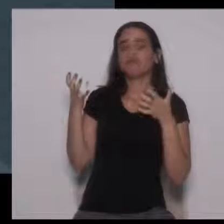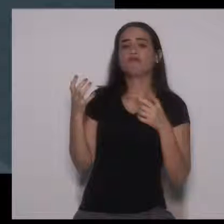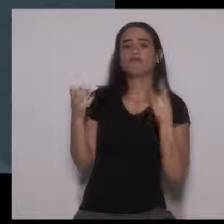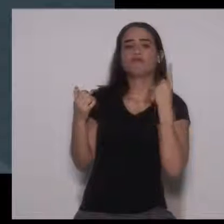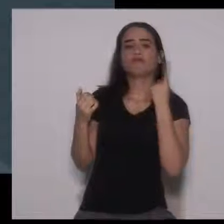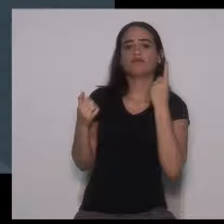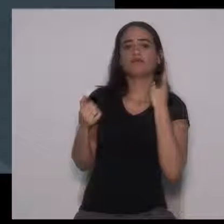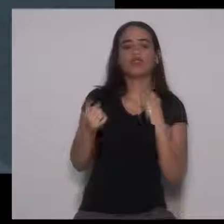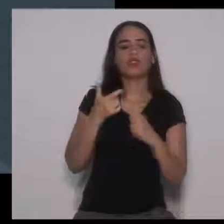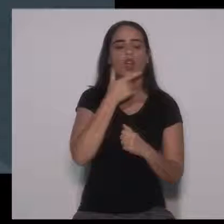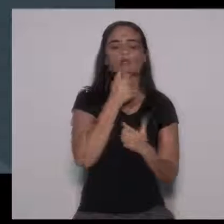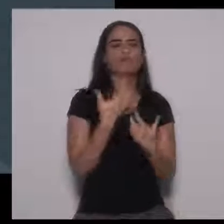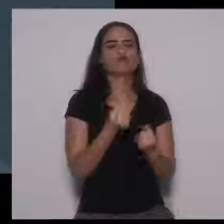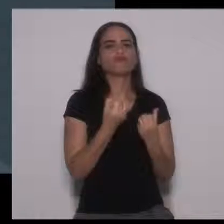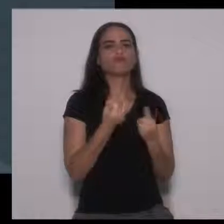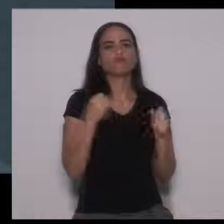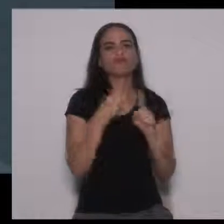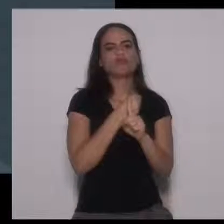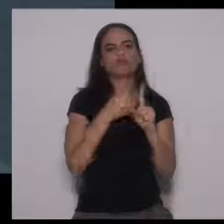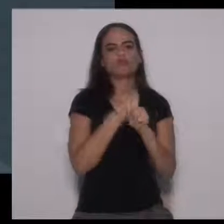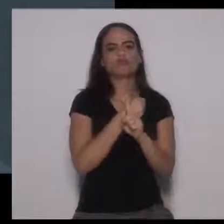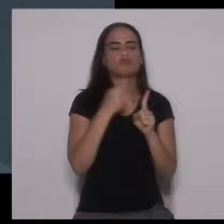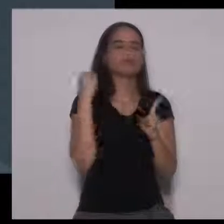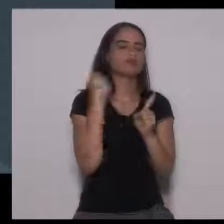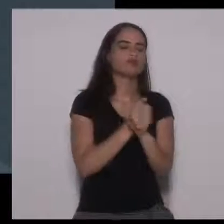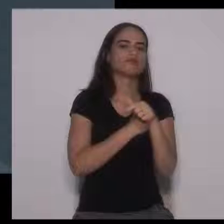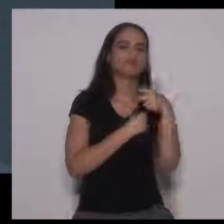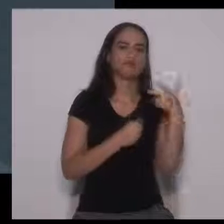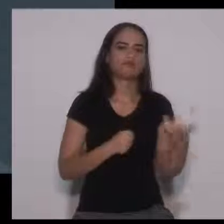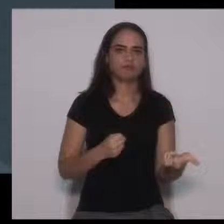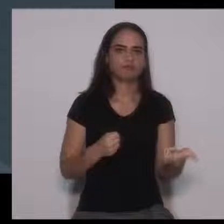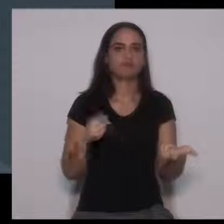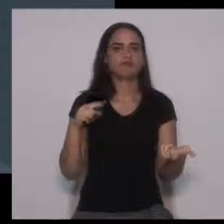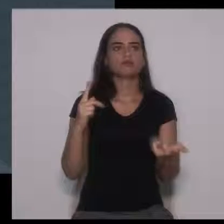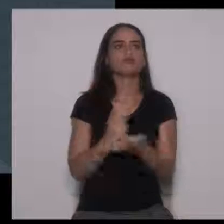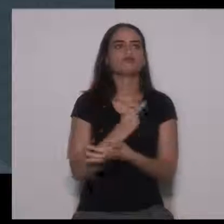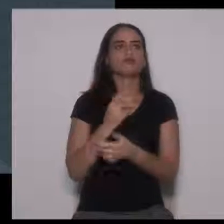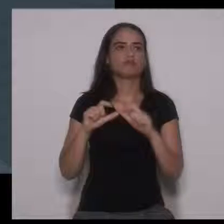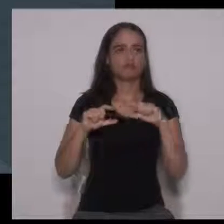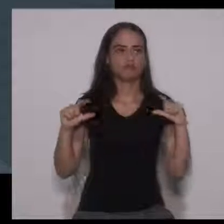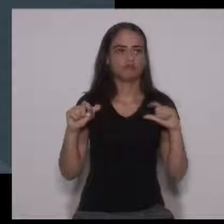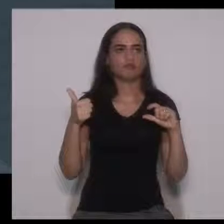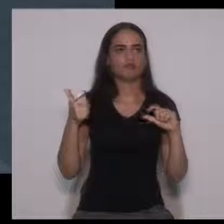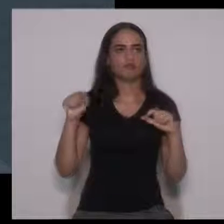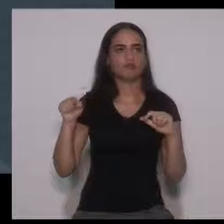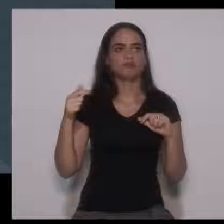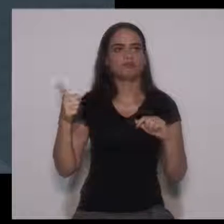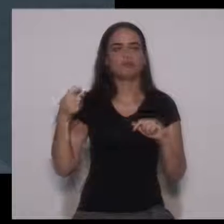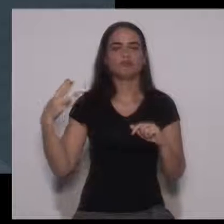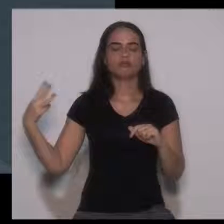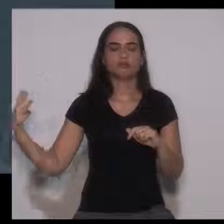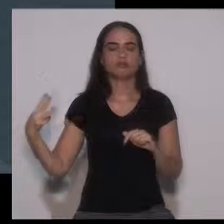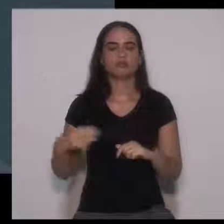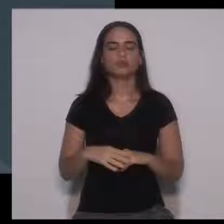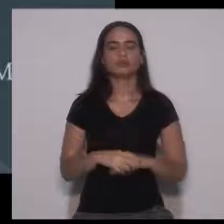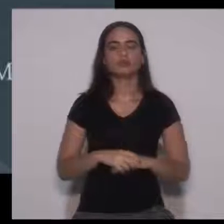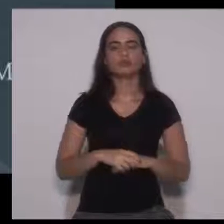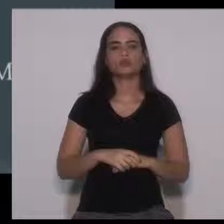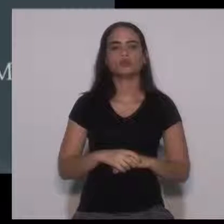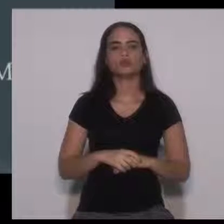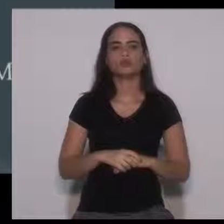acaba morrendo por causa disso. Então é caracterizado como feminicídio. O próximo, por